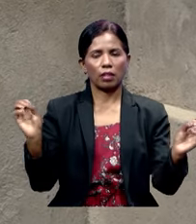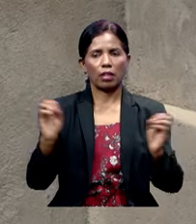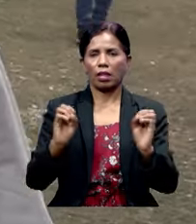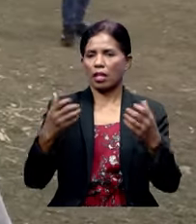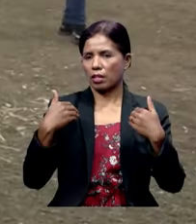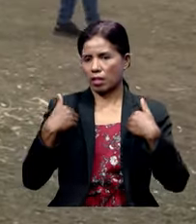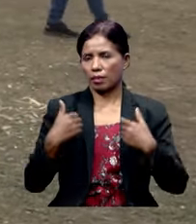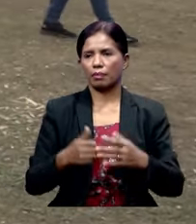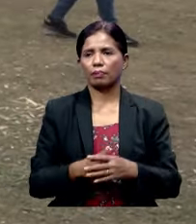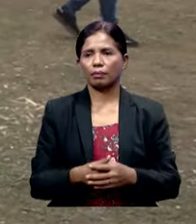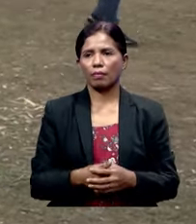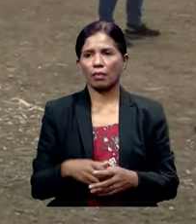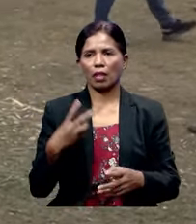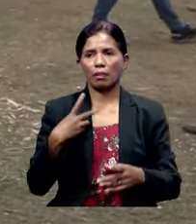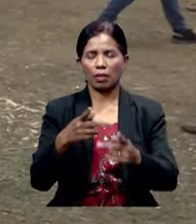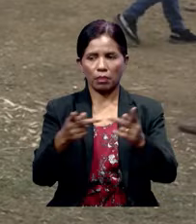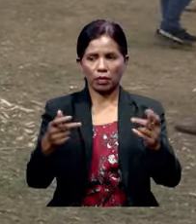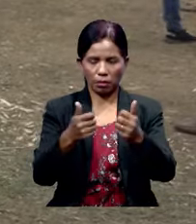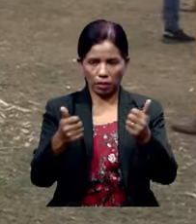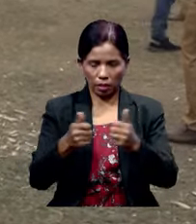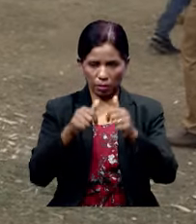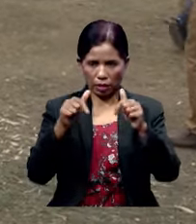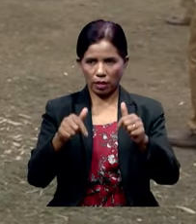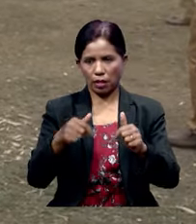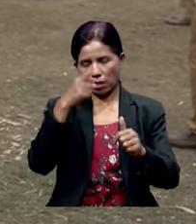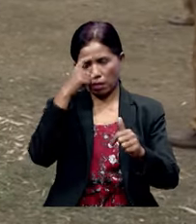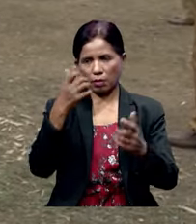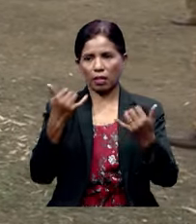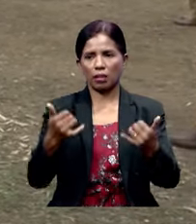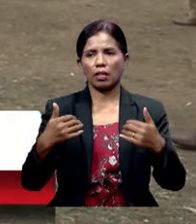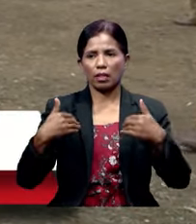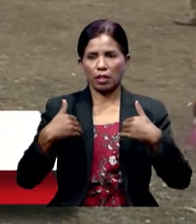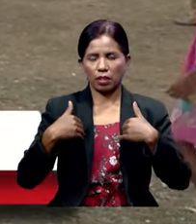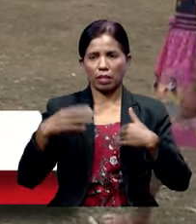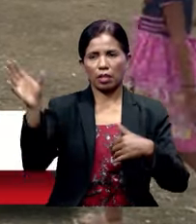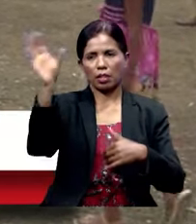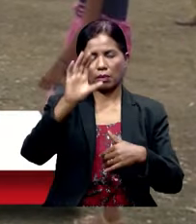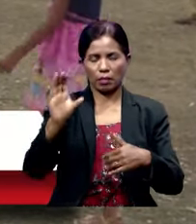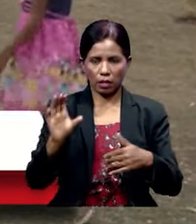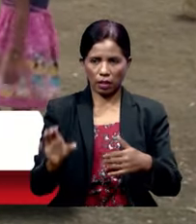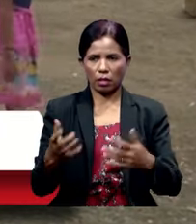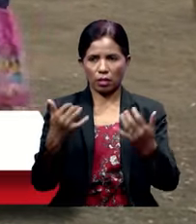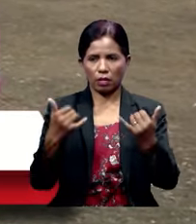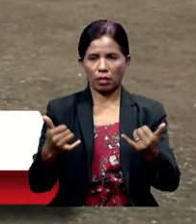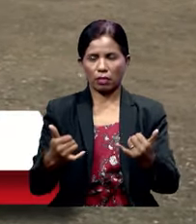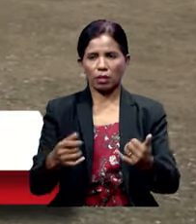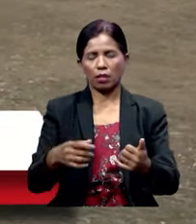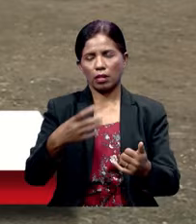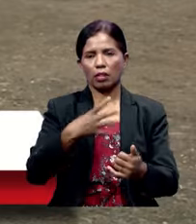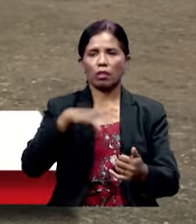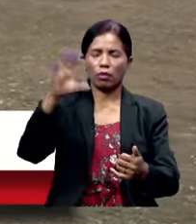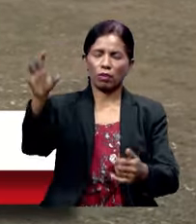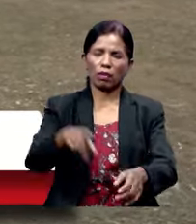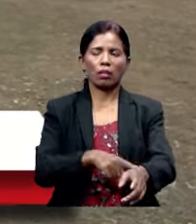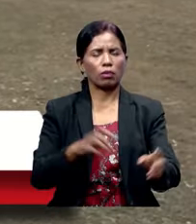kona ya mi posto administrativo ne tamba agora acontece clima tamba be agora da ya maro oron maro kliu ya